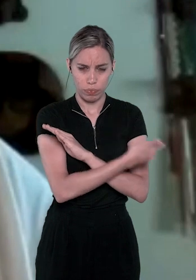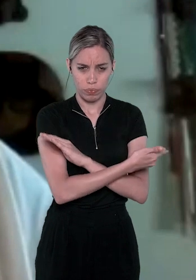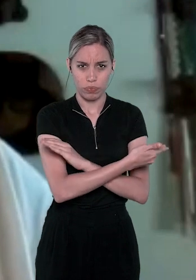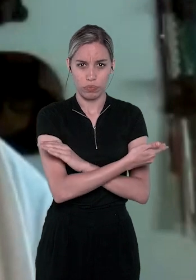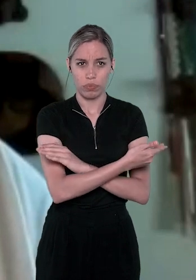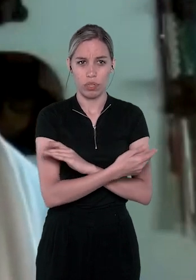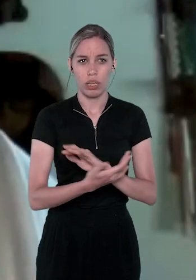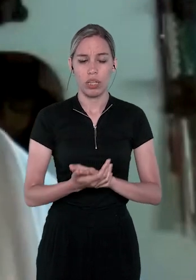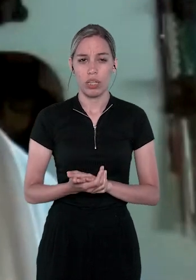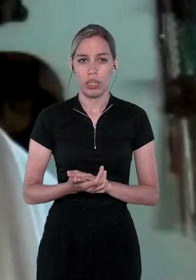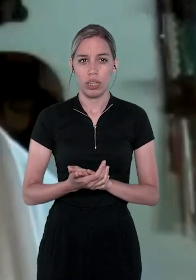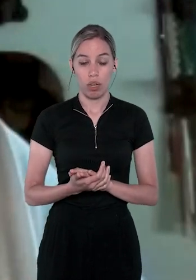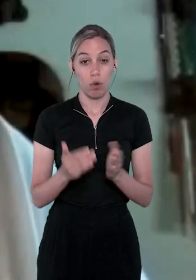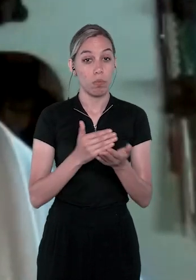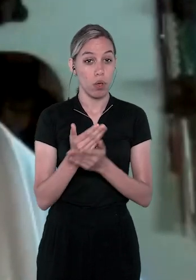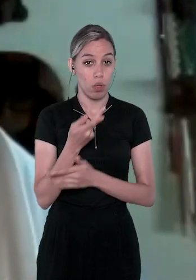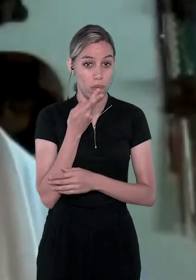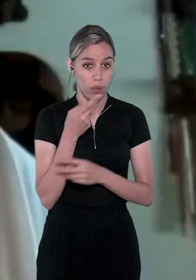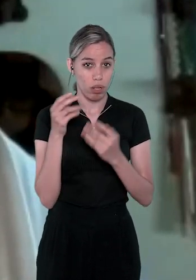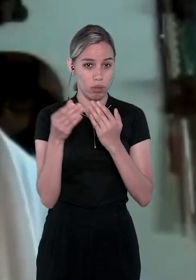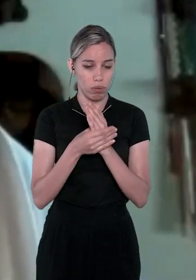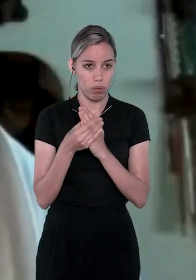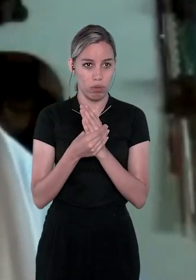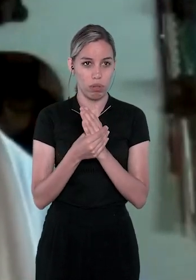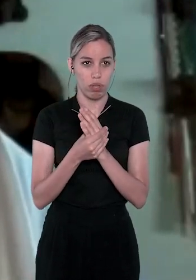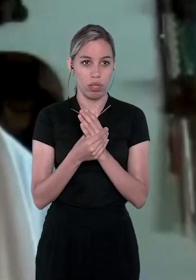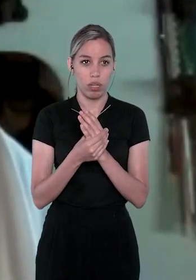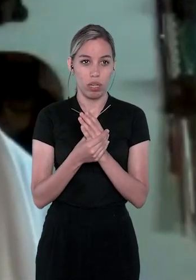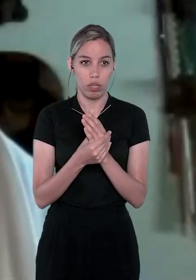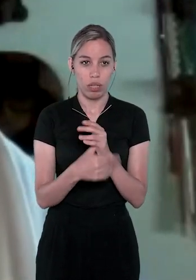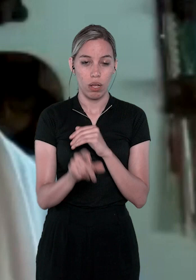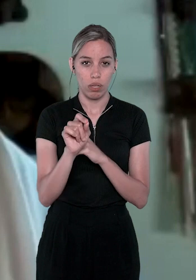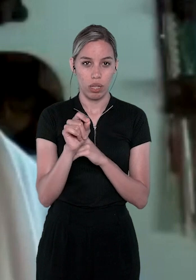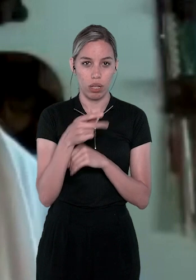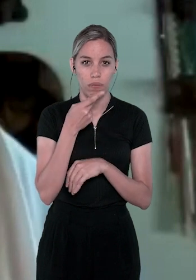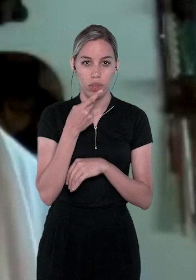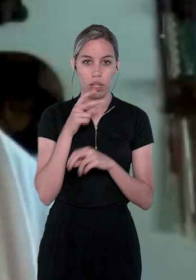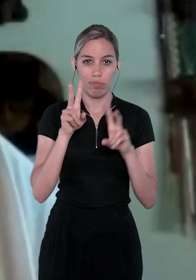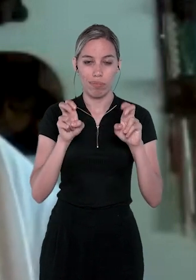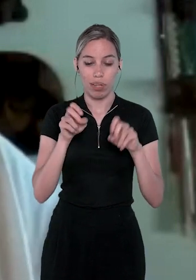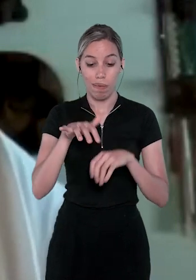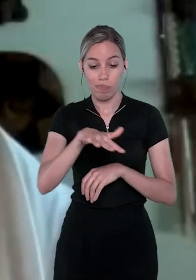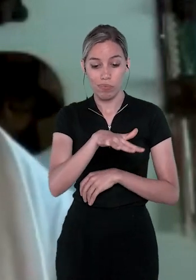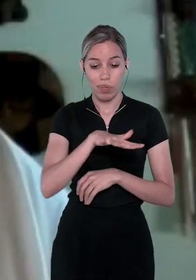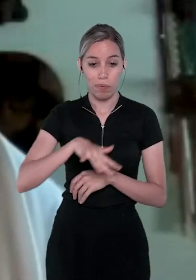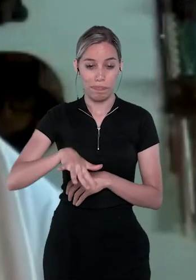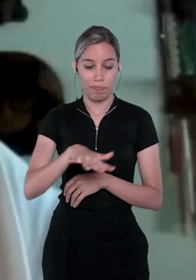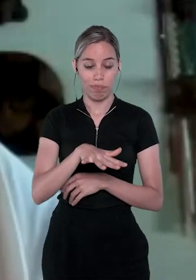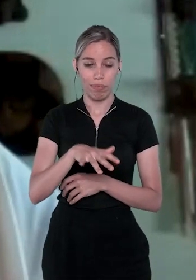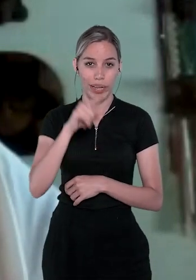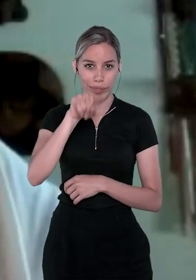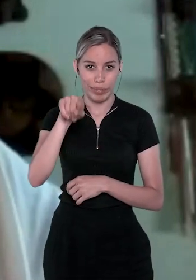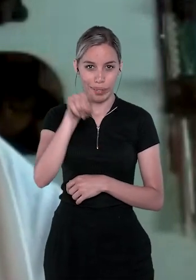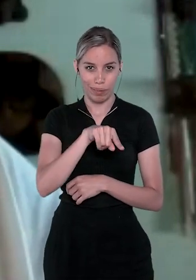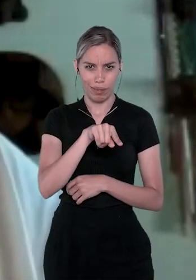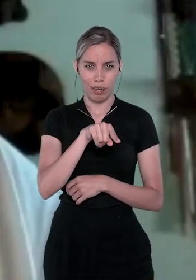no livro, mas não foi o caso de prosseguir. É a questão do ambiente de cancelamento,